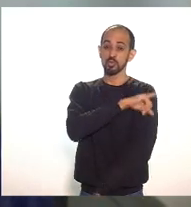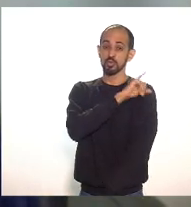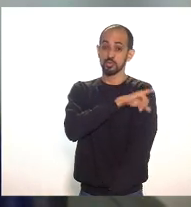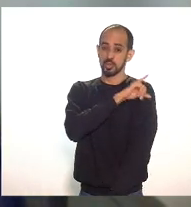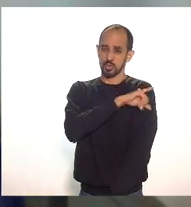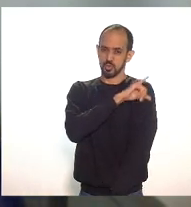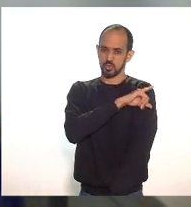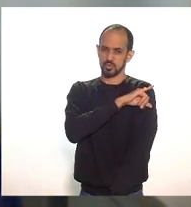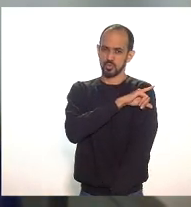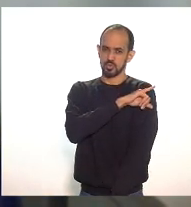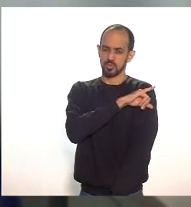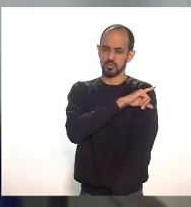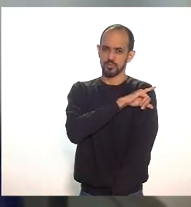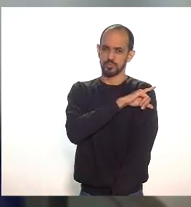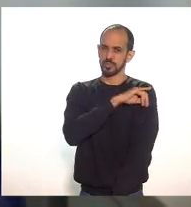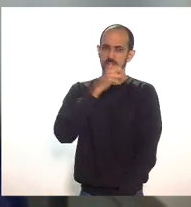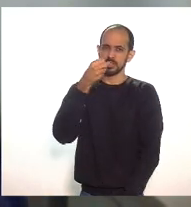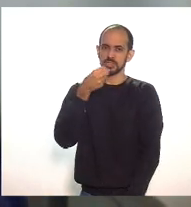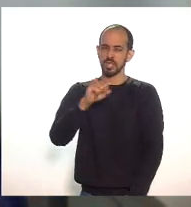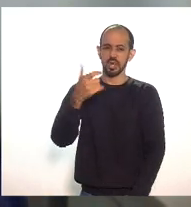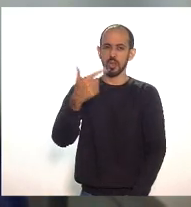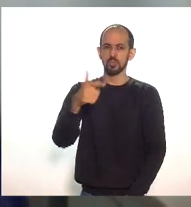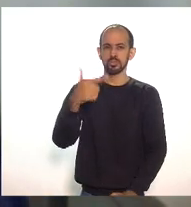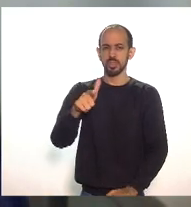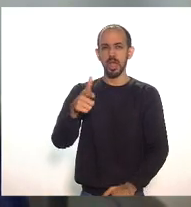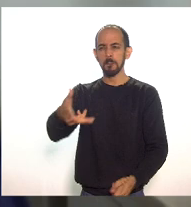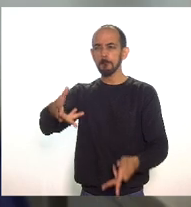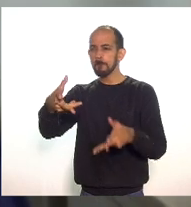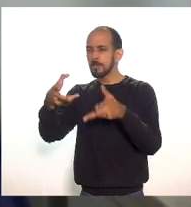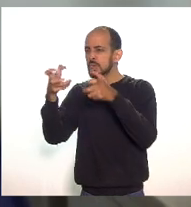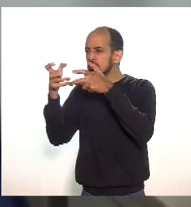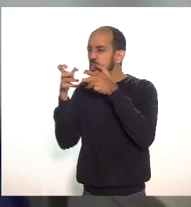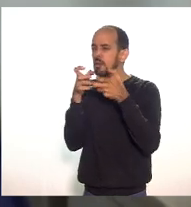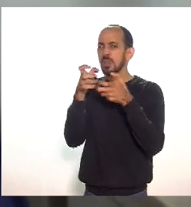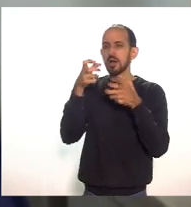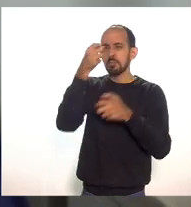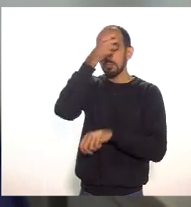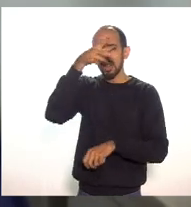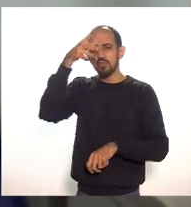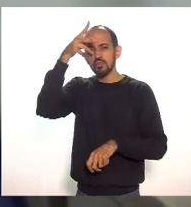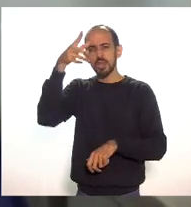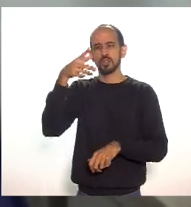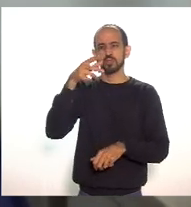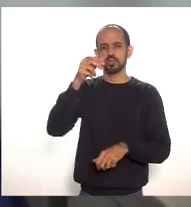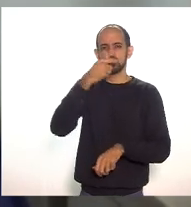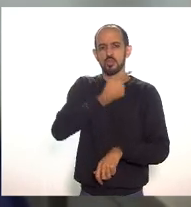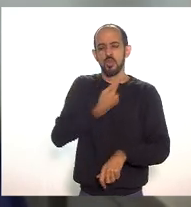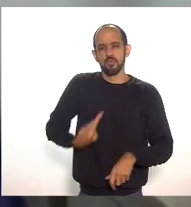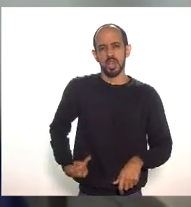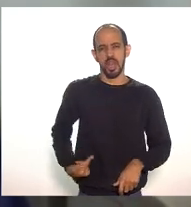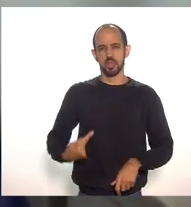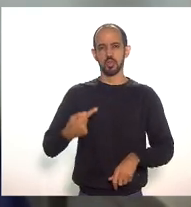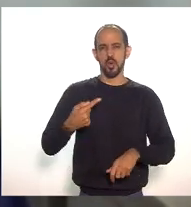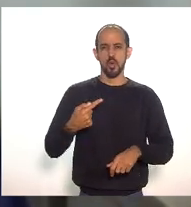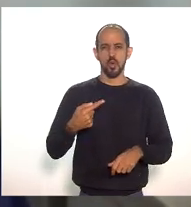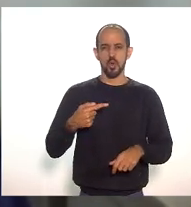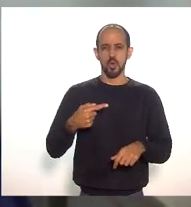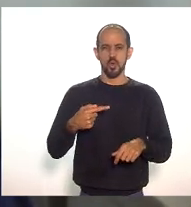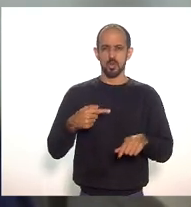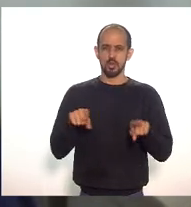de e sem ouvir prefeitos Governador